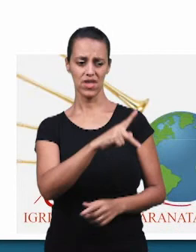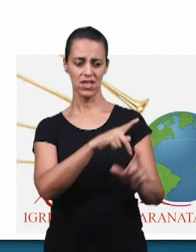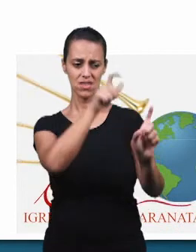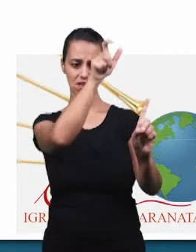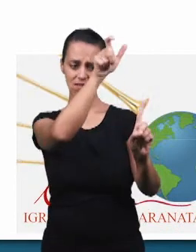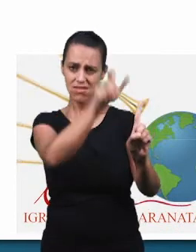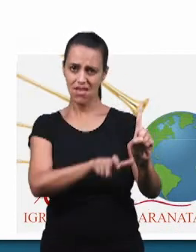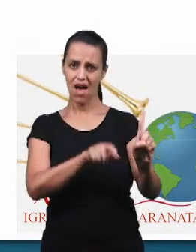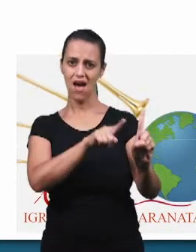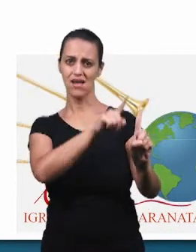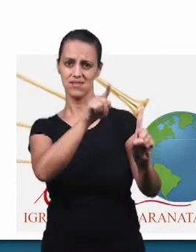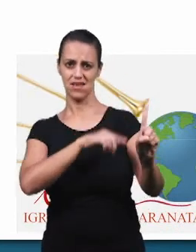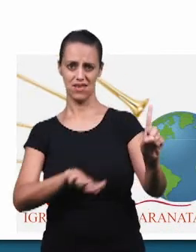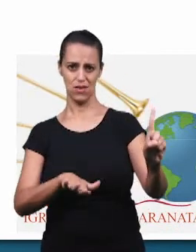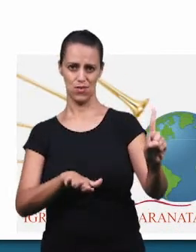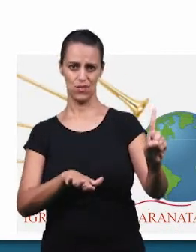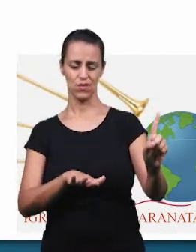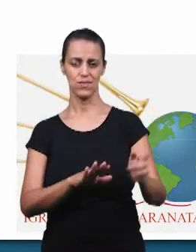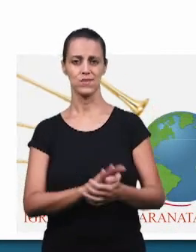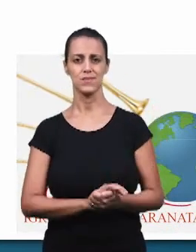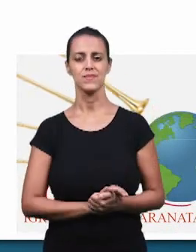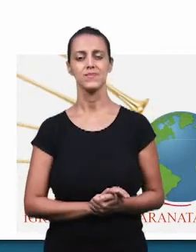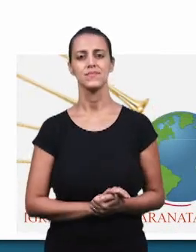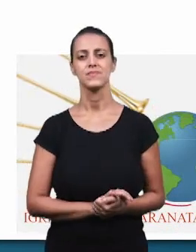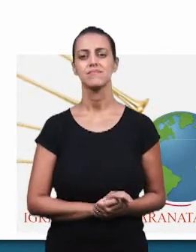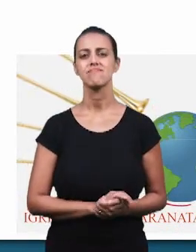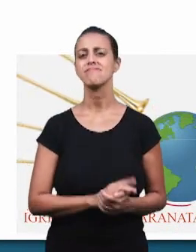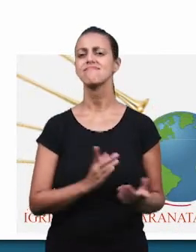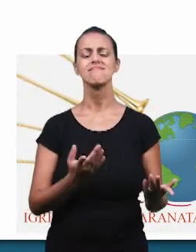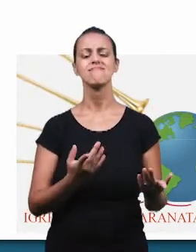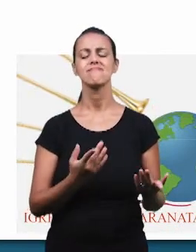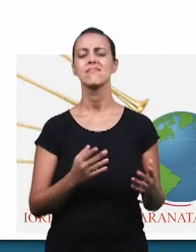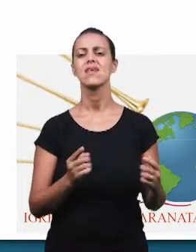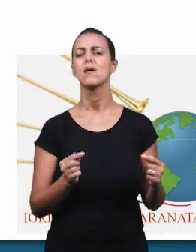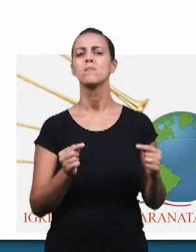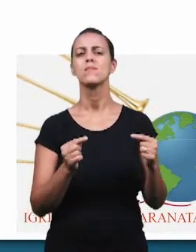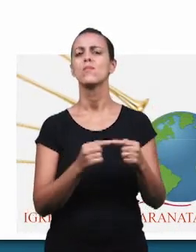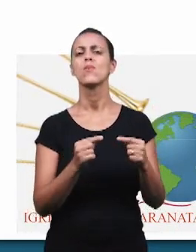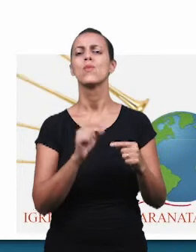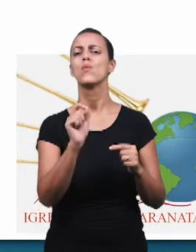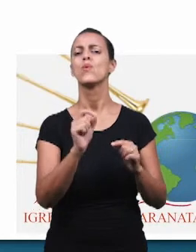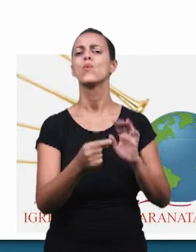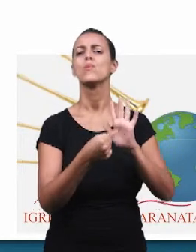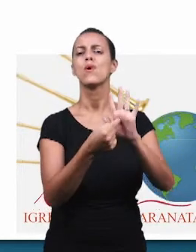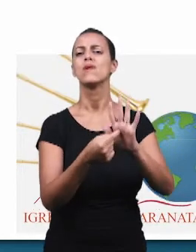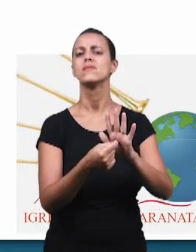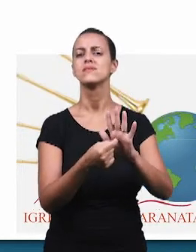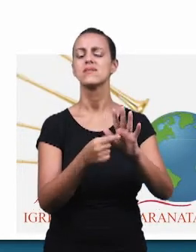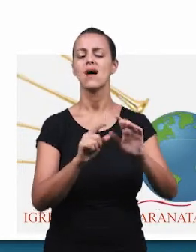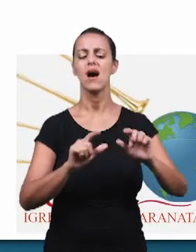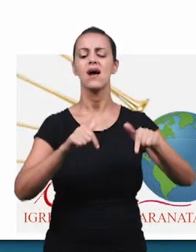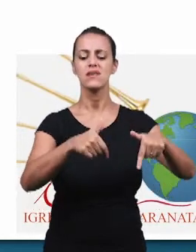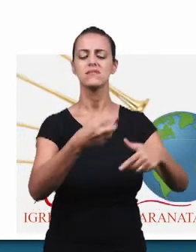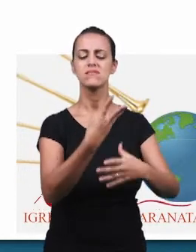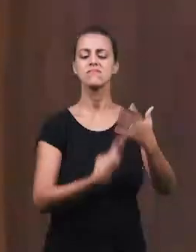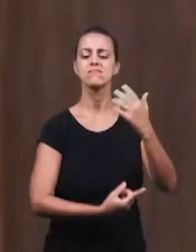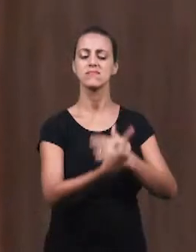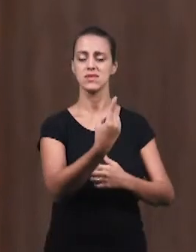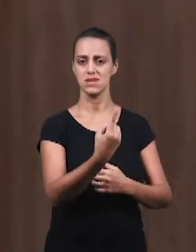ou seja, na vida de Zaqueu. E a identificação da Trindade no processo de salvação na vida de